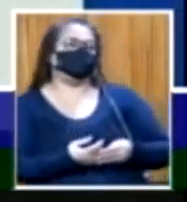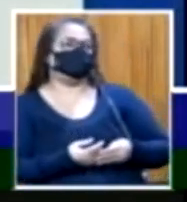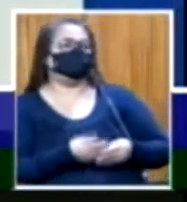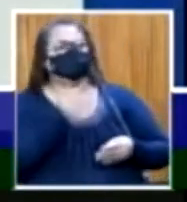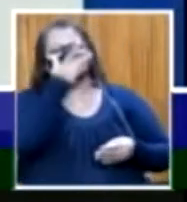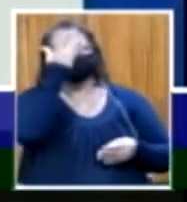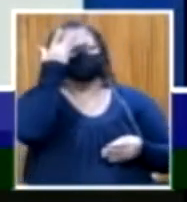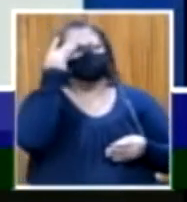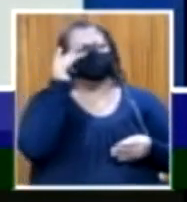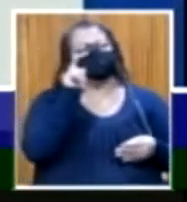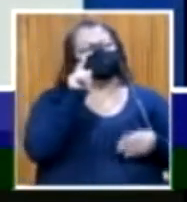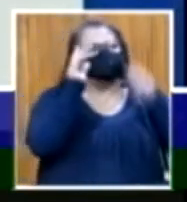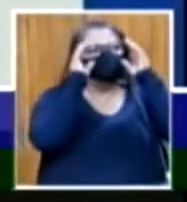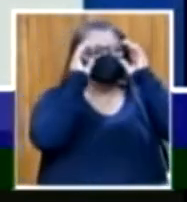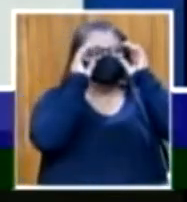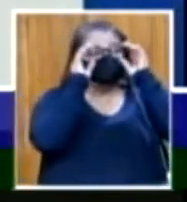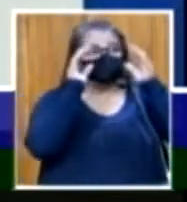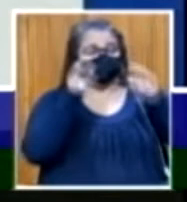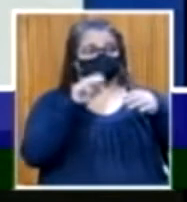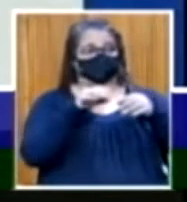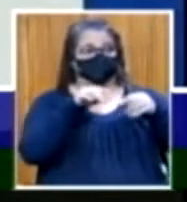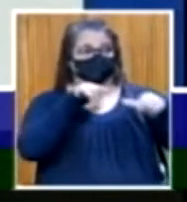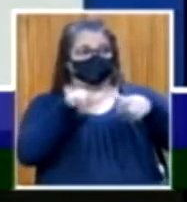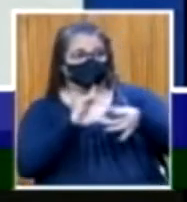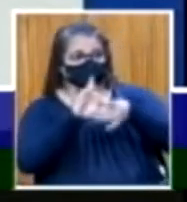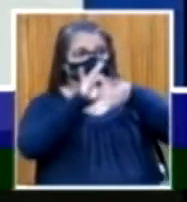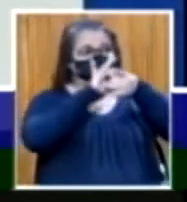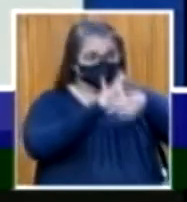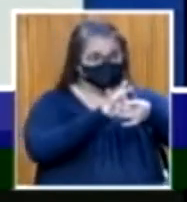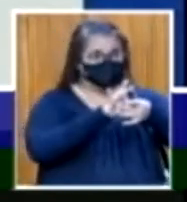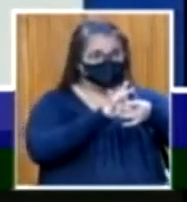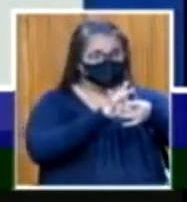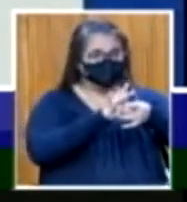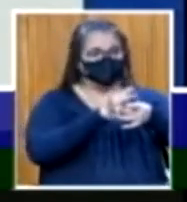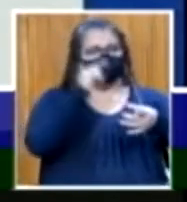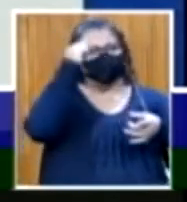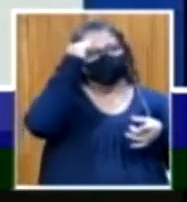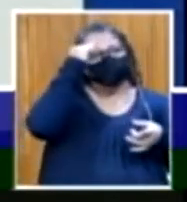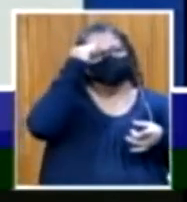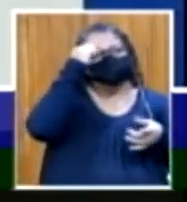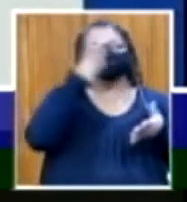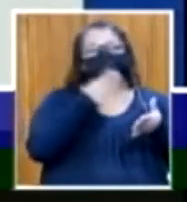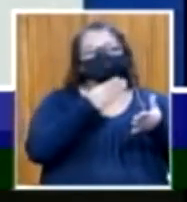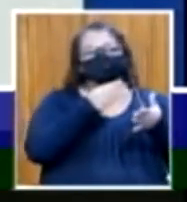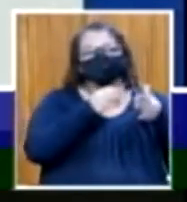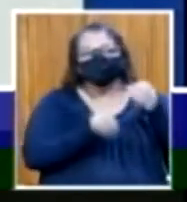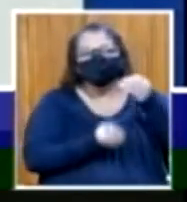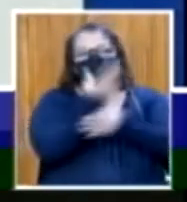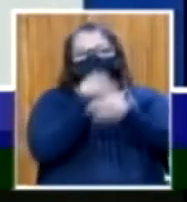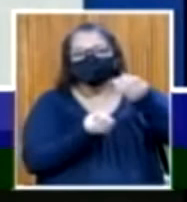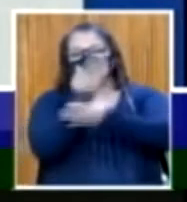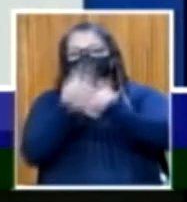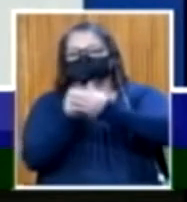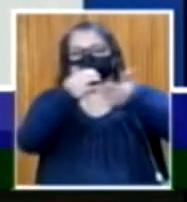as pessoas que eram sócias dessas empresas e que receberam esse dinheiro fizeram? Começaram a investir em pequenas outras empresas. É o